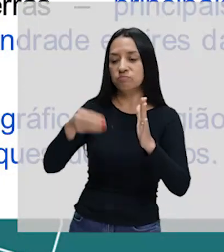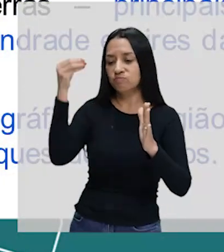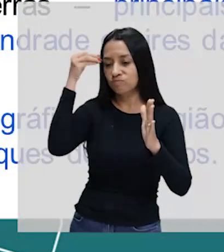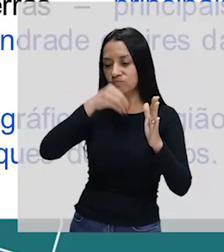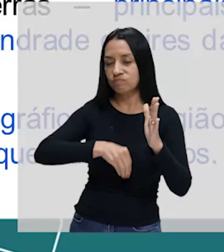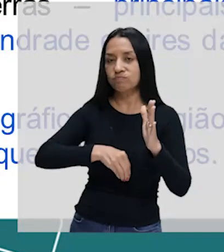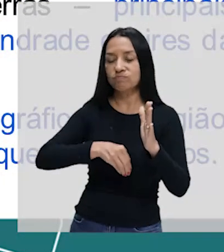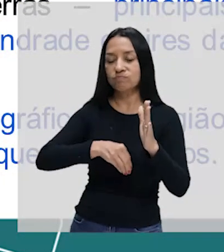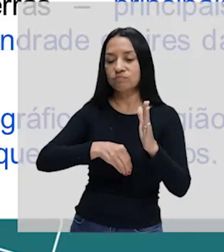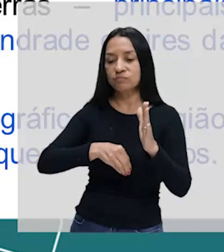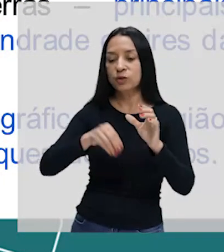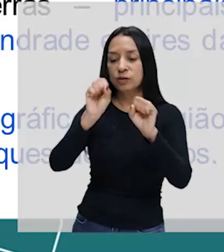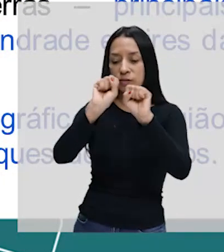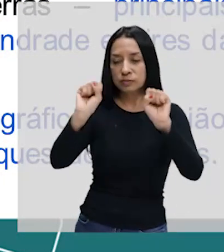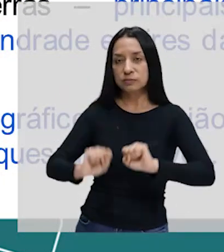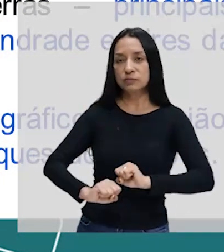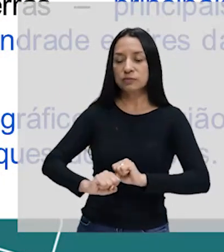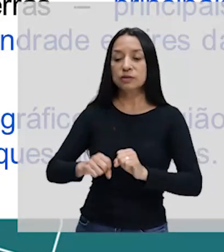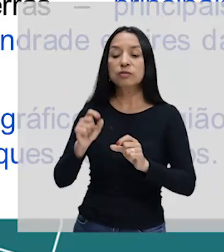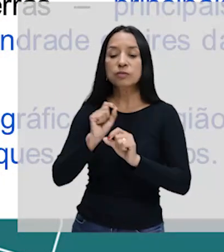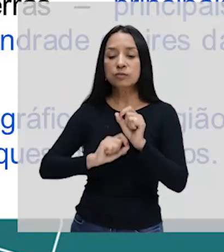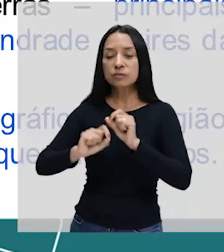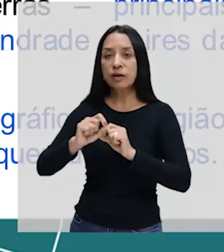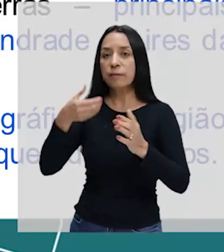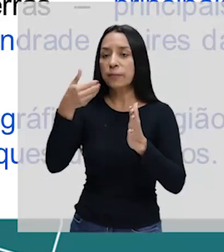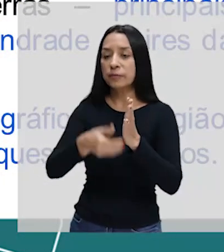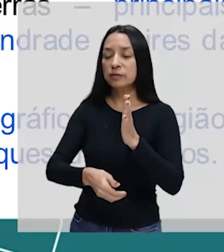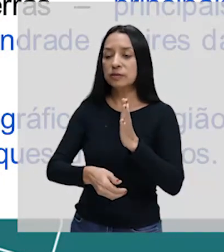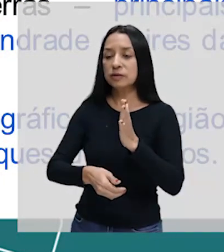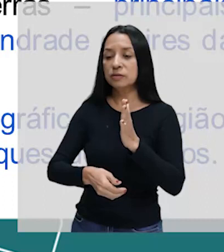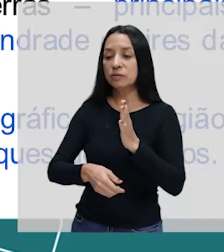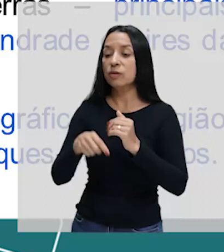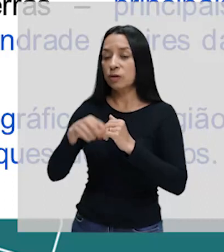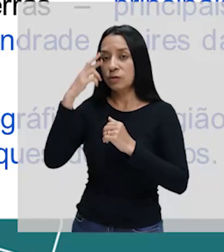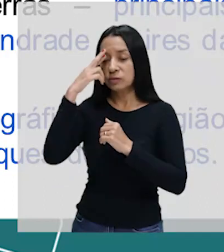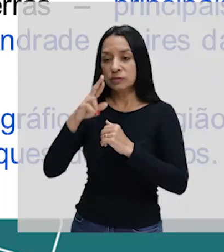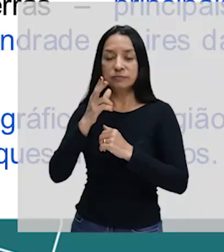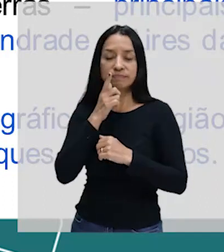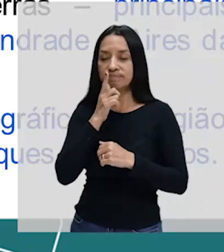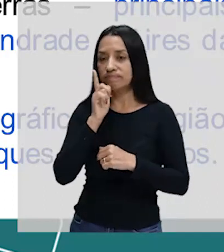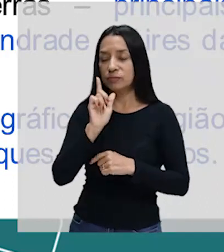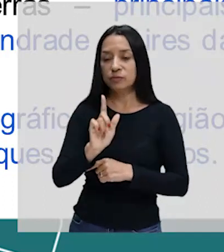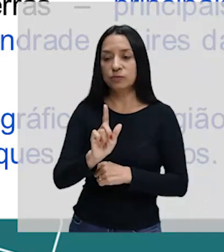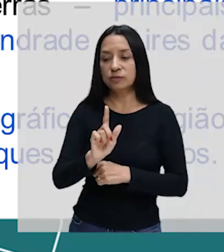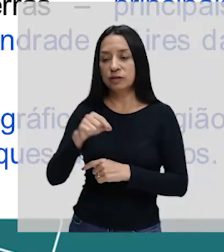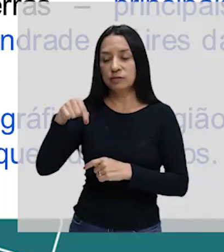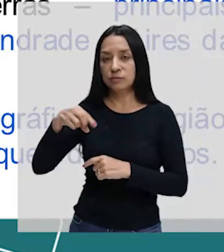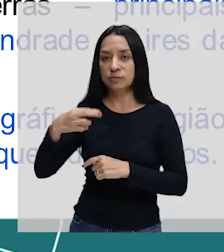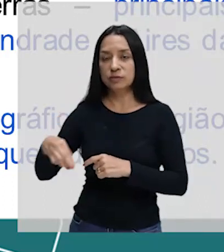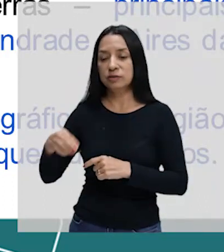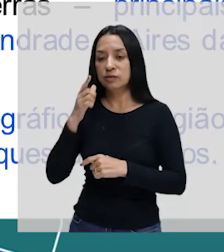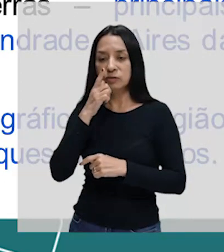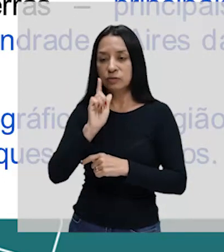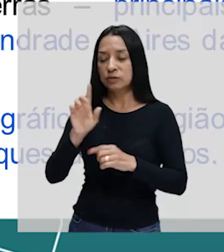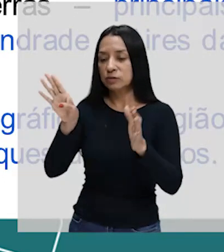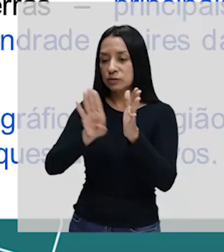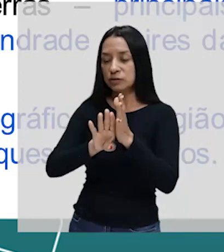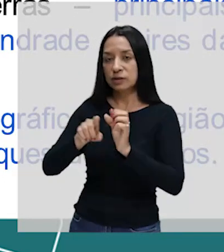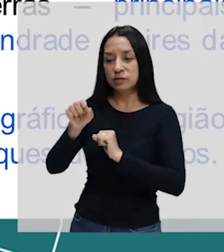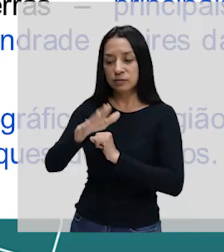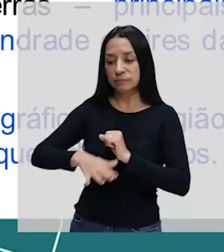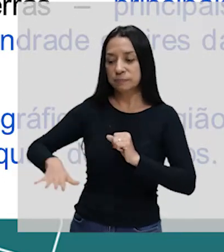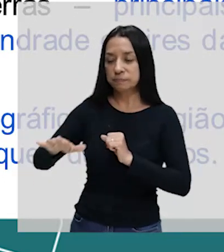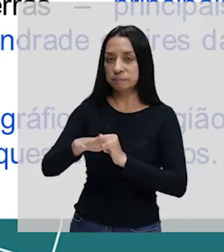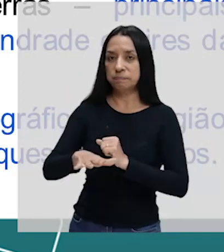dos donatários, ele acaba fracassando. Esses donatários não conseguem, os donatários maranhenses não conseguiram chegar nesse